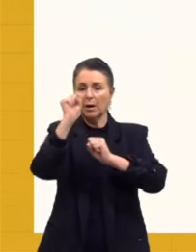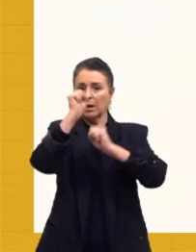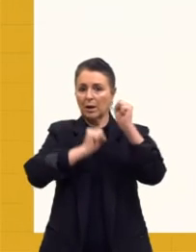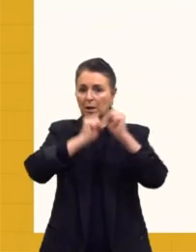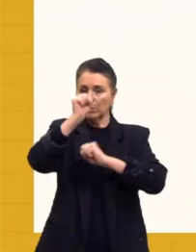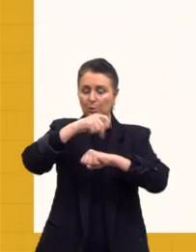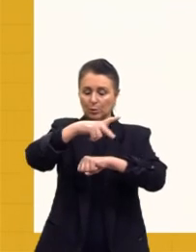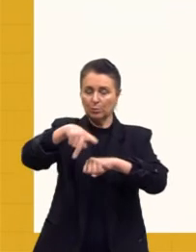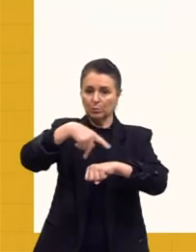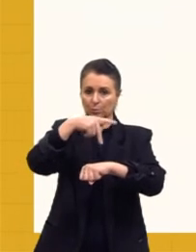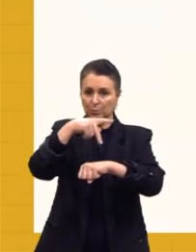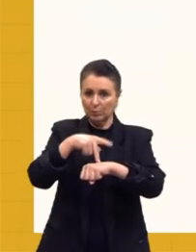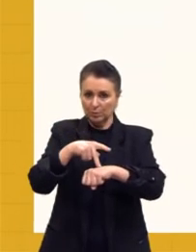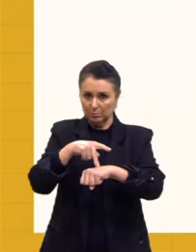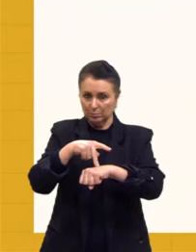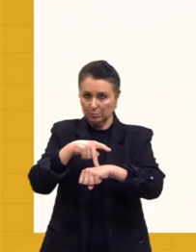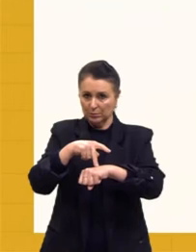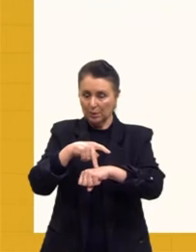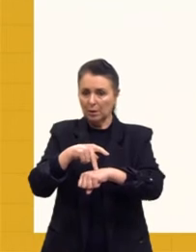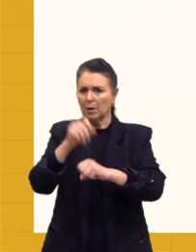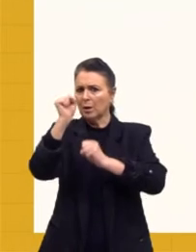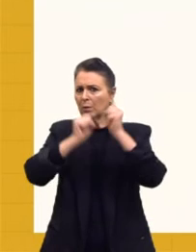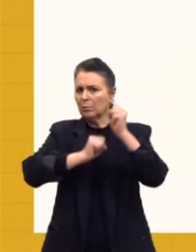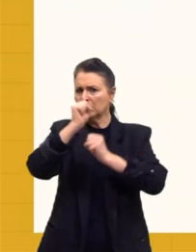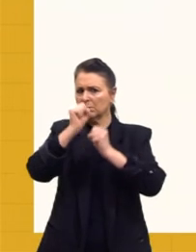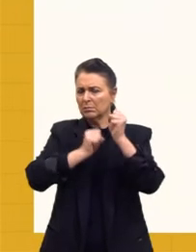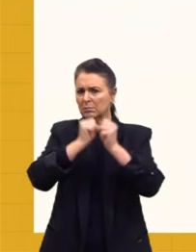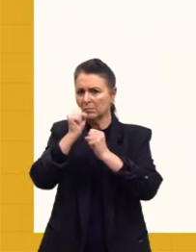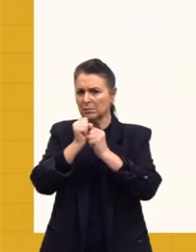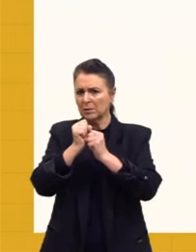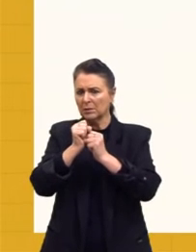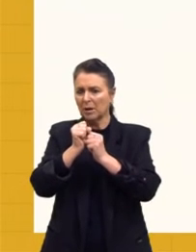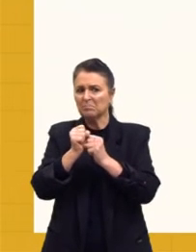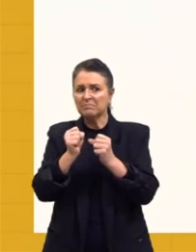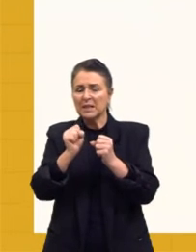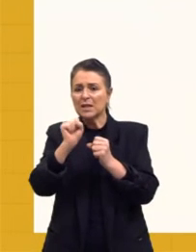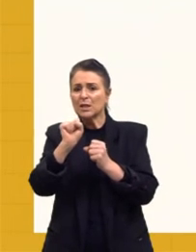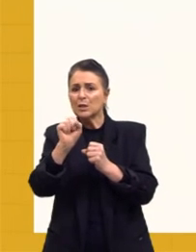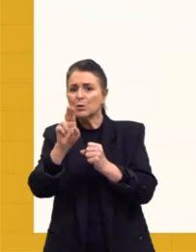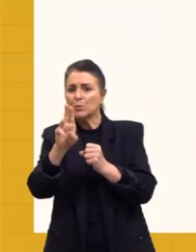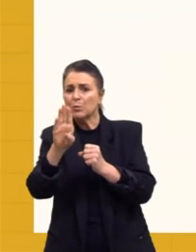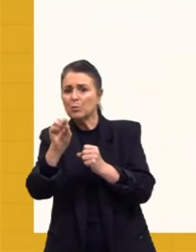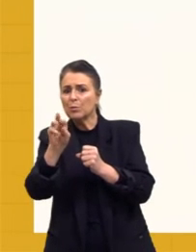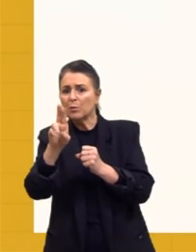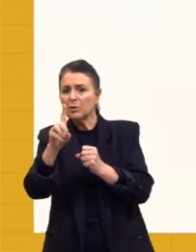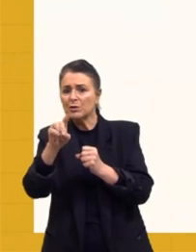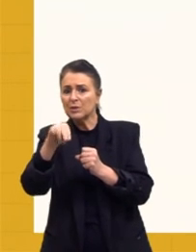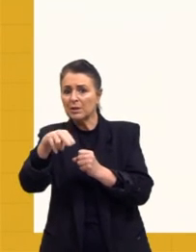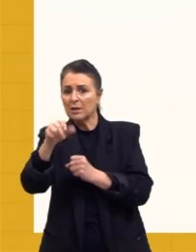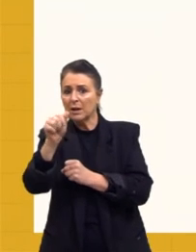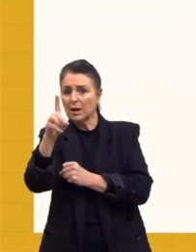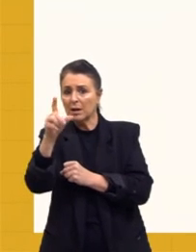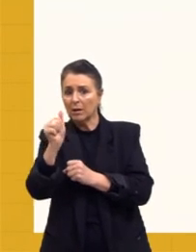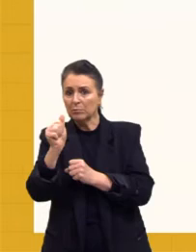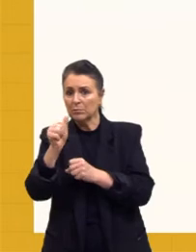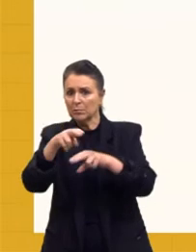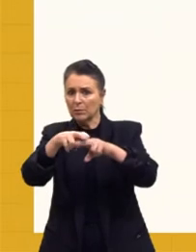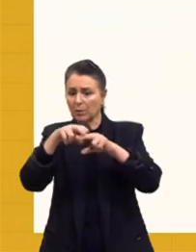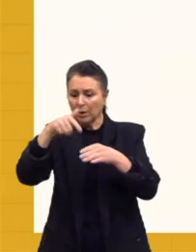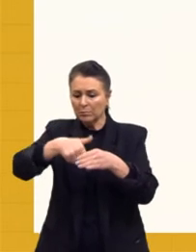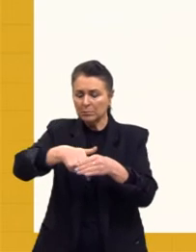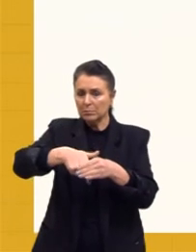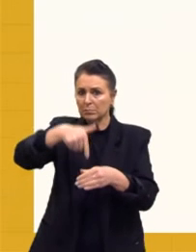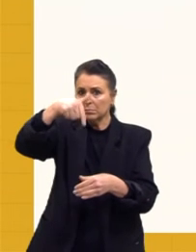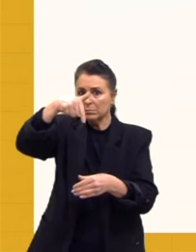indústria do país completamente uma indústria subordinada a questão do petróleo